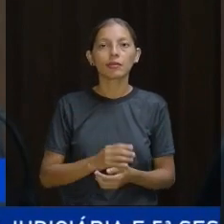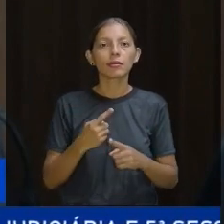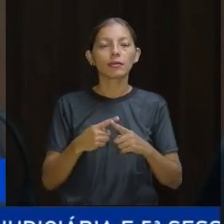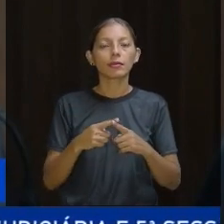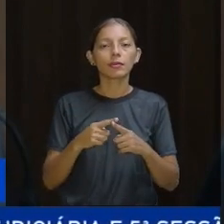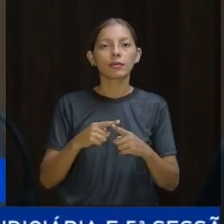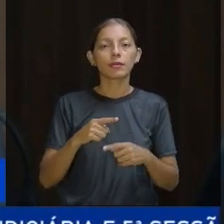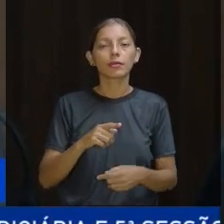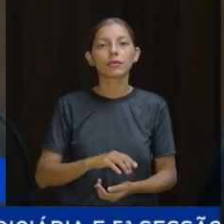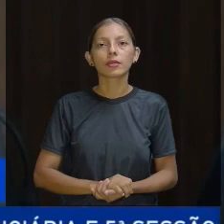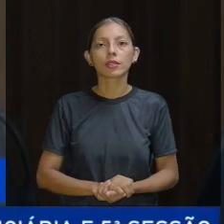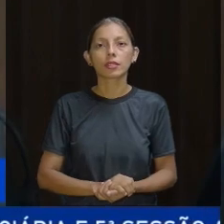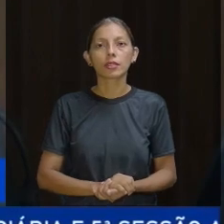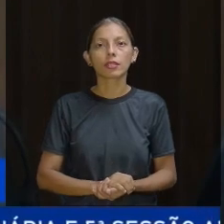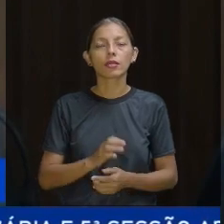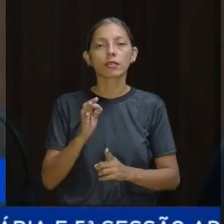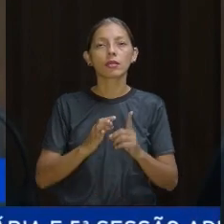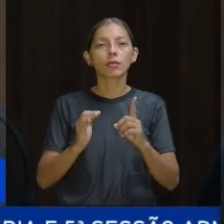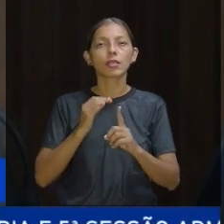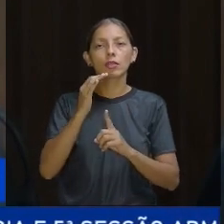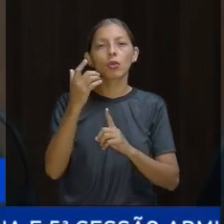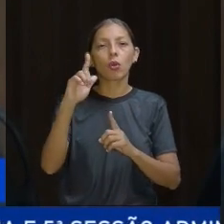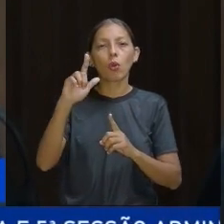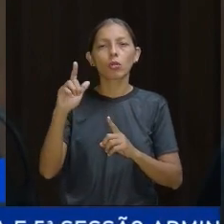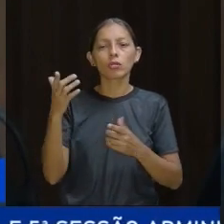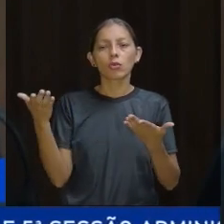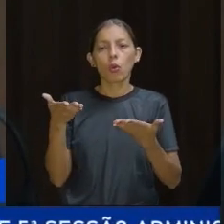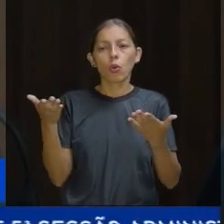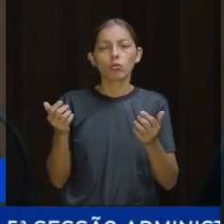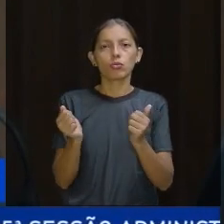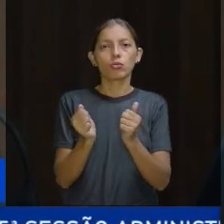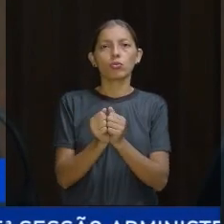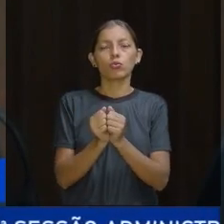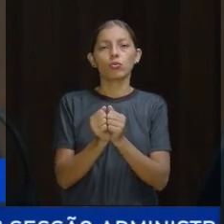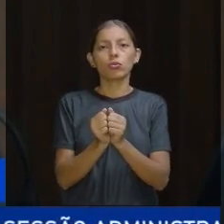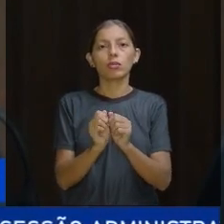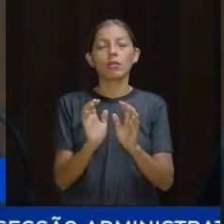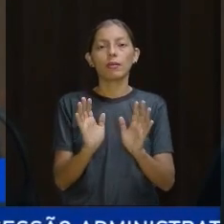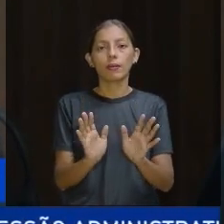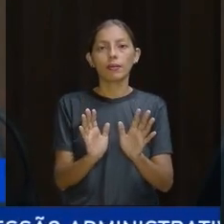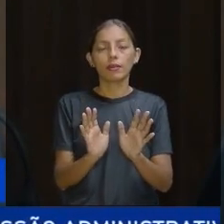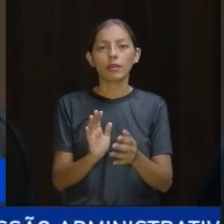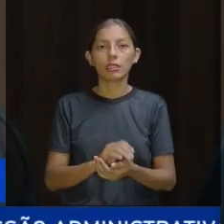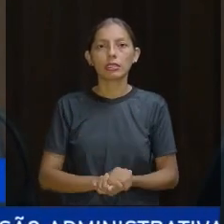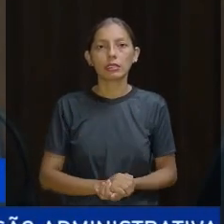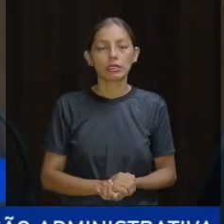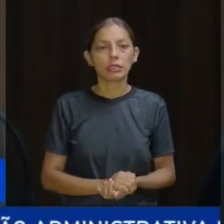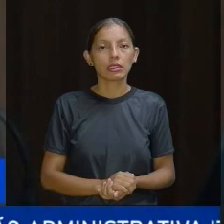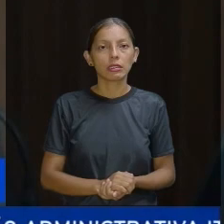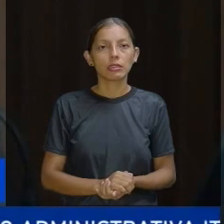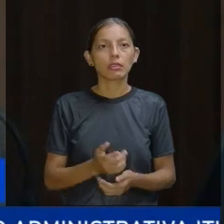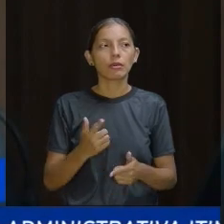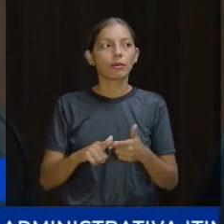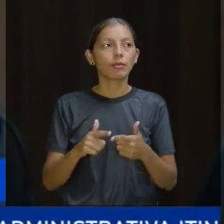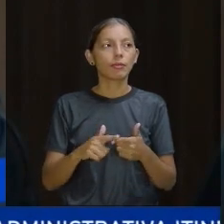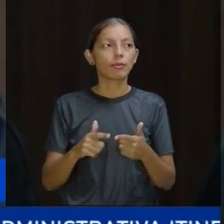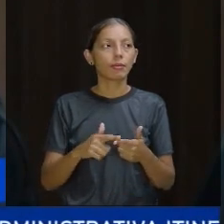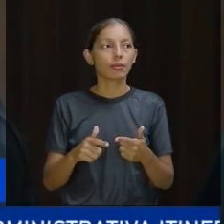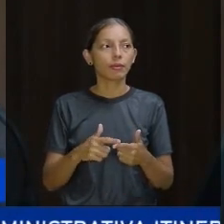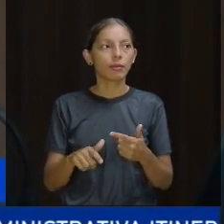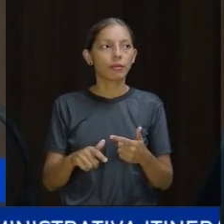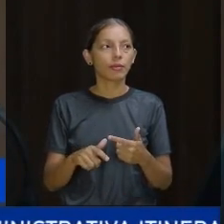de hoje, mas foi retirado, inclusive, de pauta, sofreu um AVC e, infelizmente,